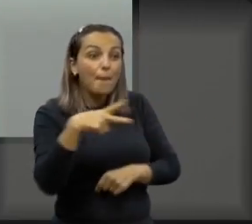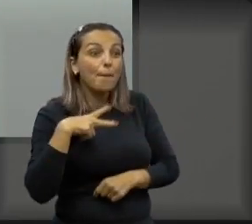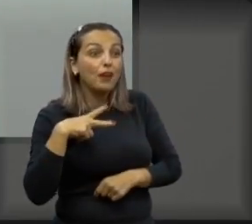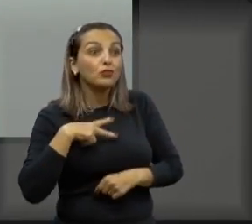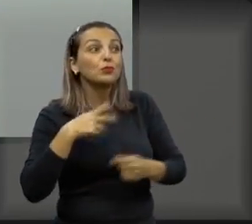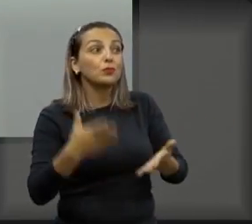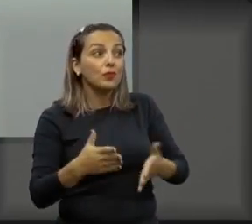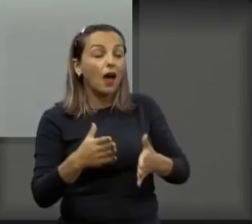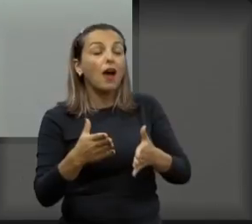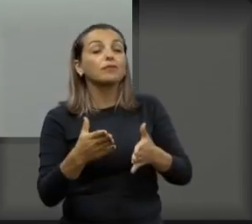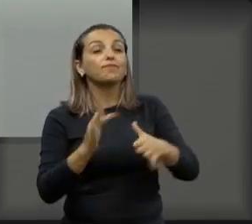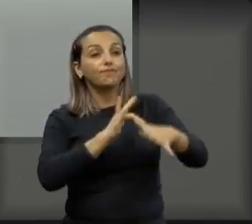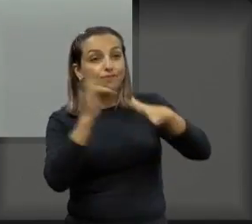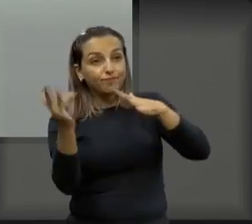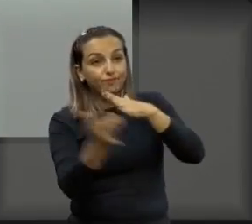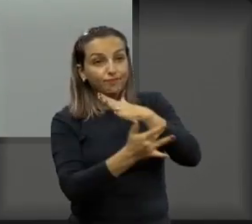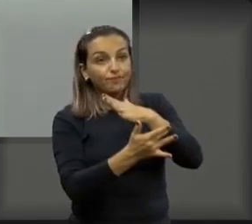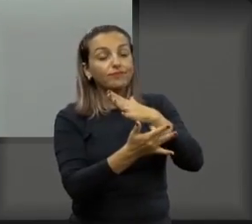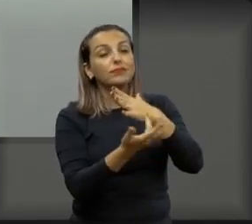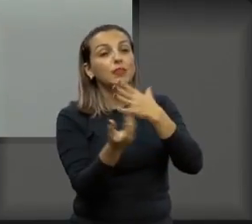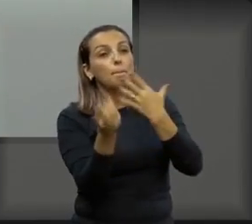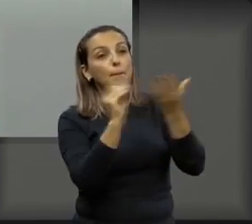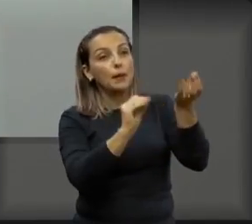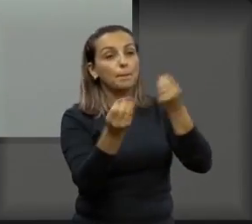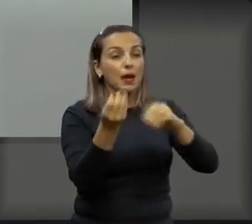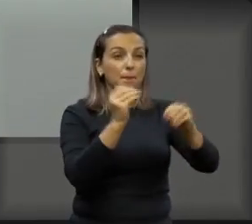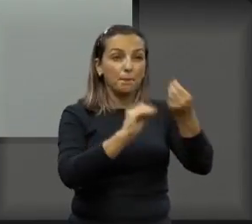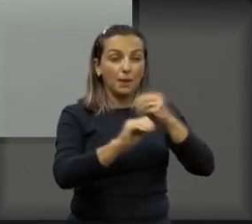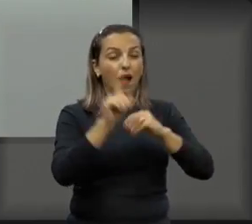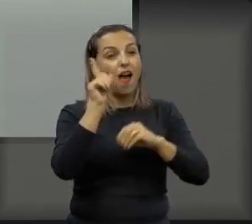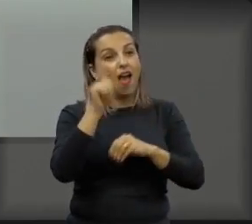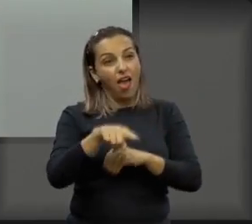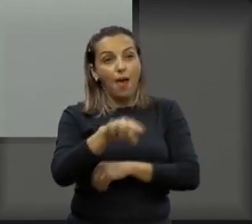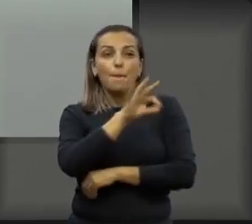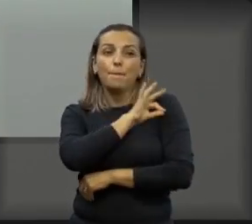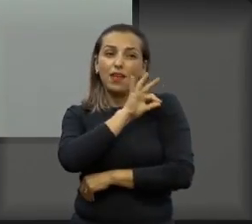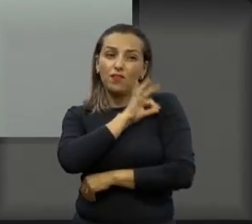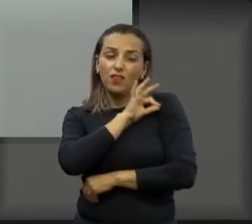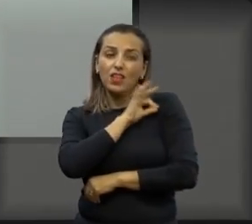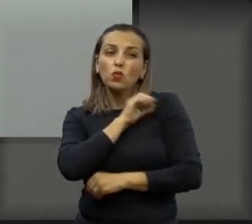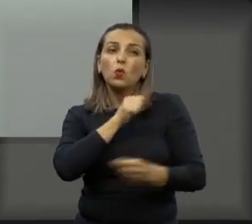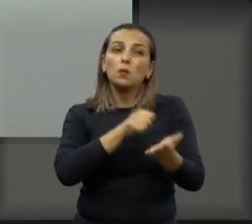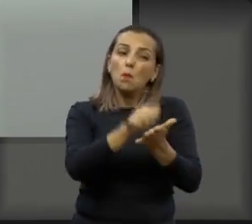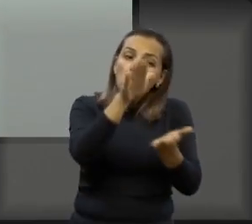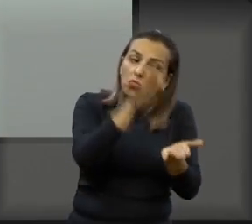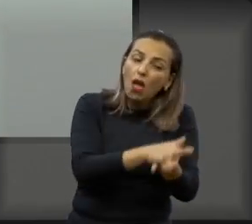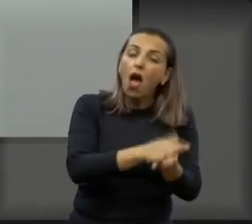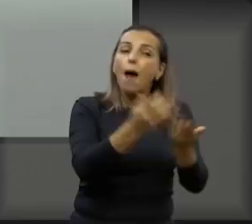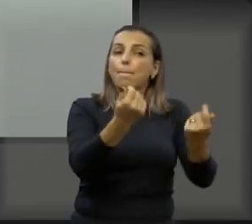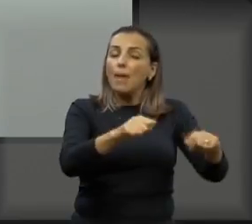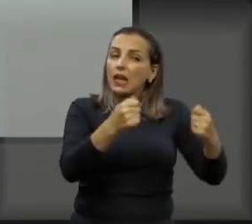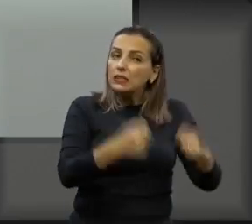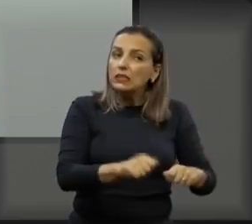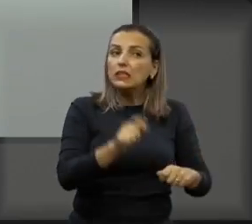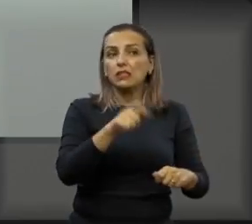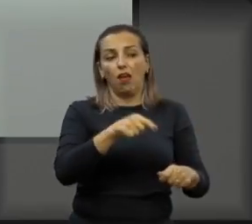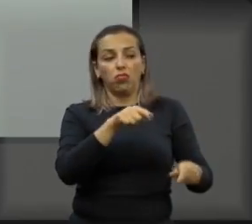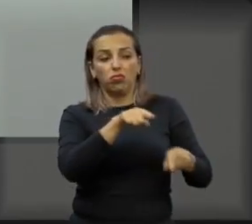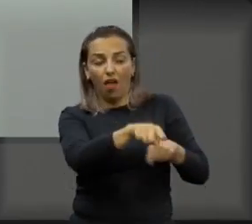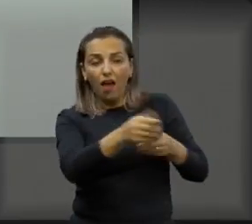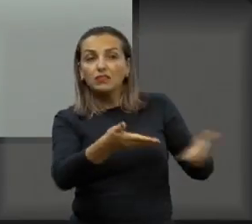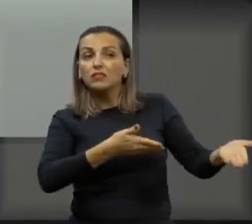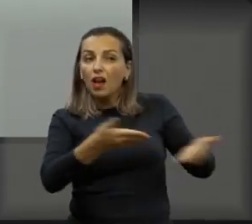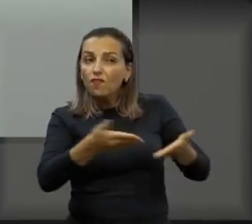colocado também o pessoal que é dono do terreno. A prefeitura acho que deve multar um pouquinho mais rápido esse pessoal para fazer o serviço, né, porque